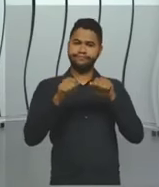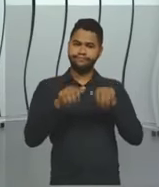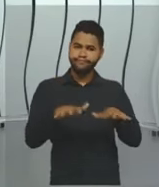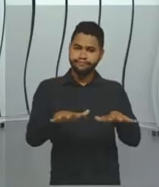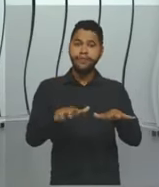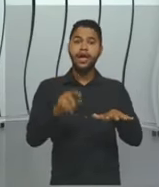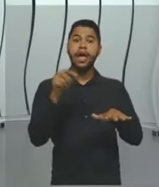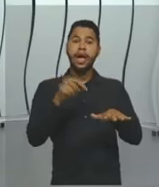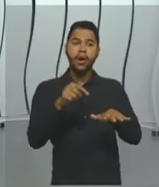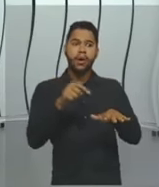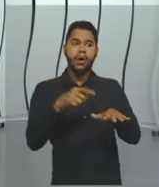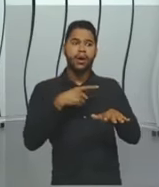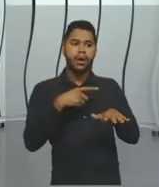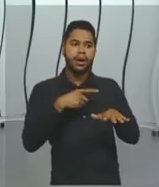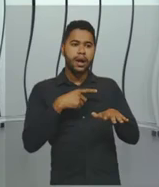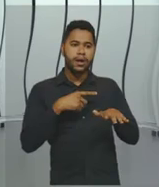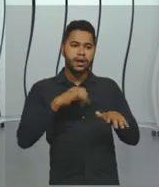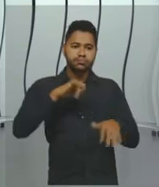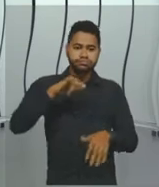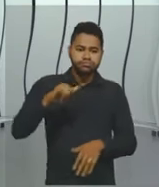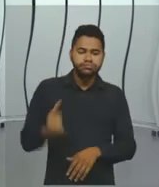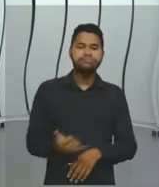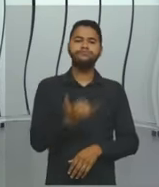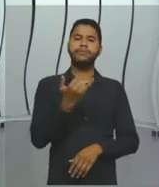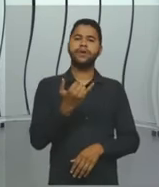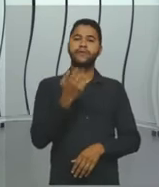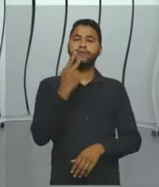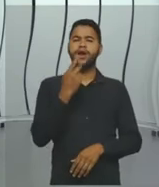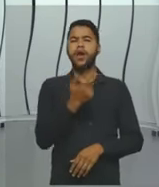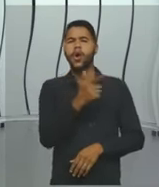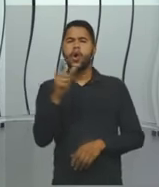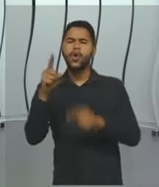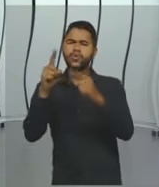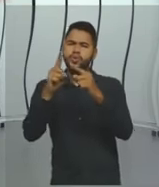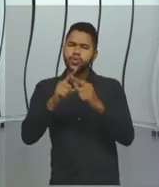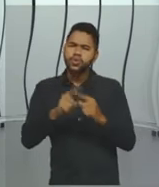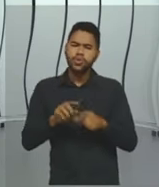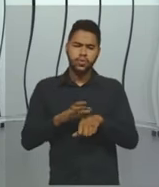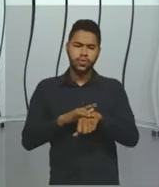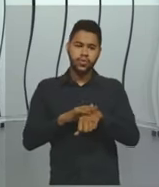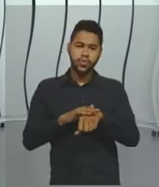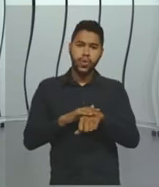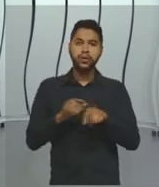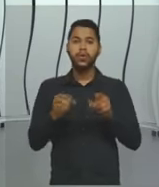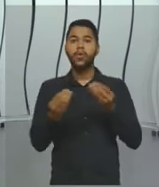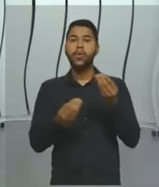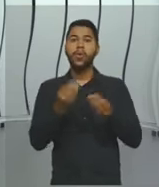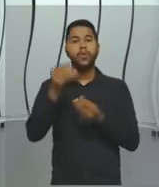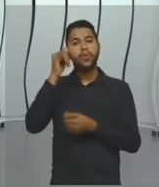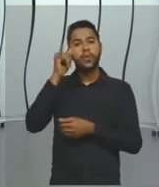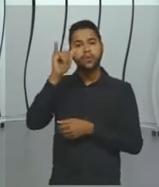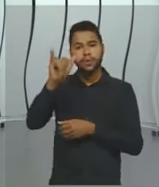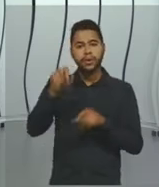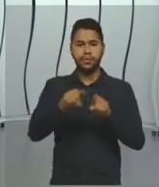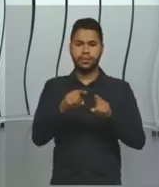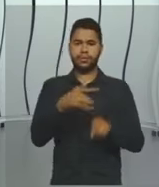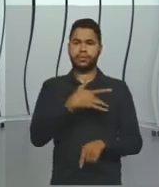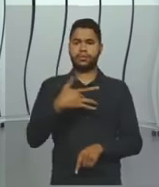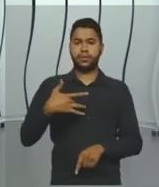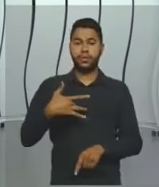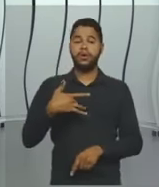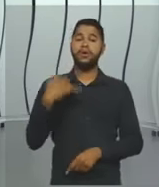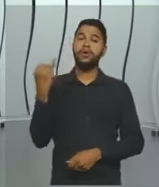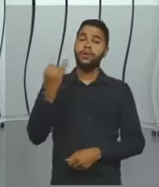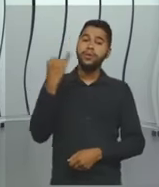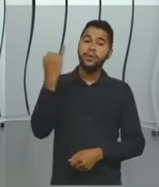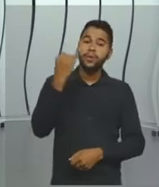esse gancho para a gente aproveitar e falar sobre outros tipos de doenças, sobre as prevenções e a saúde também. E o importante